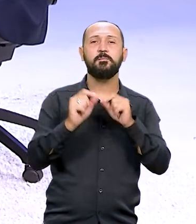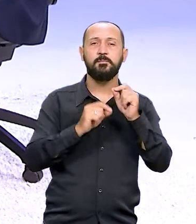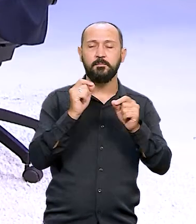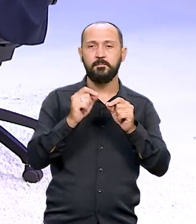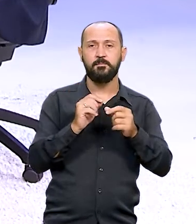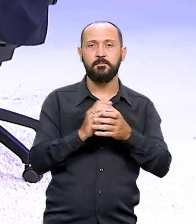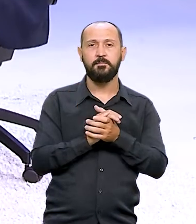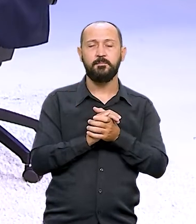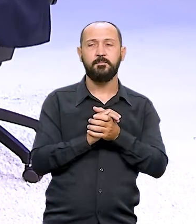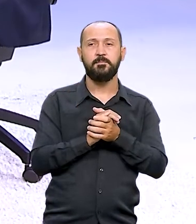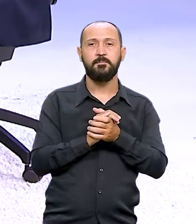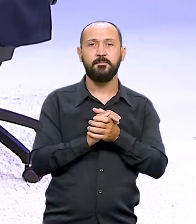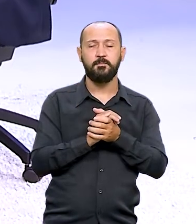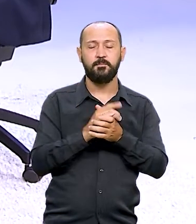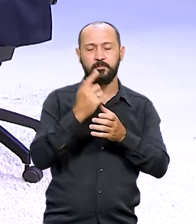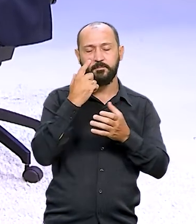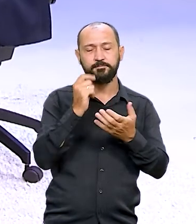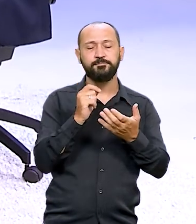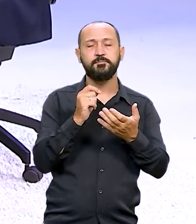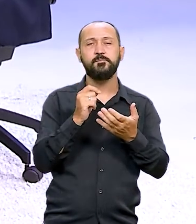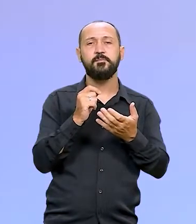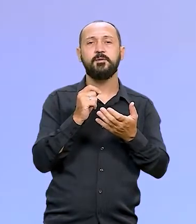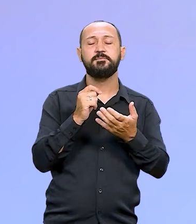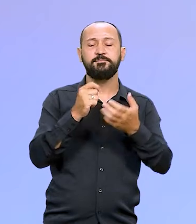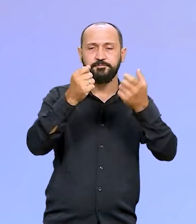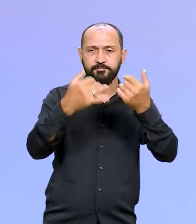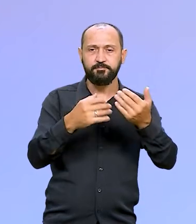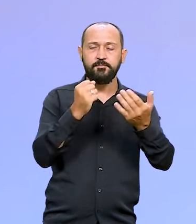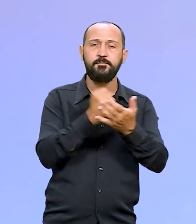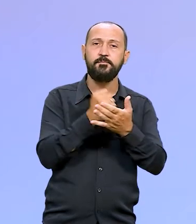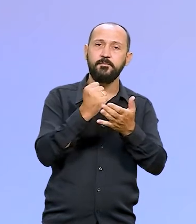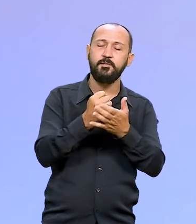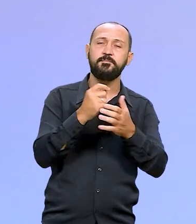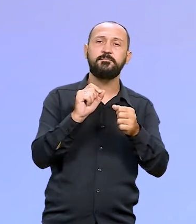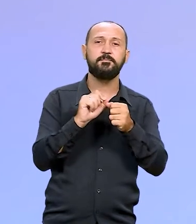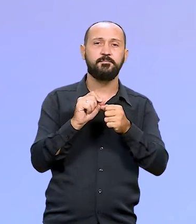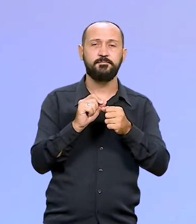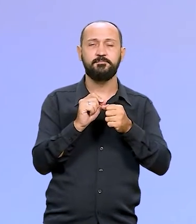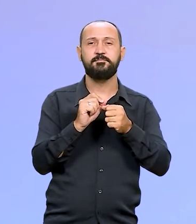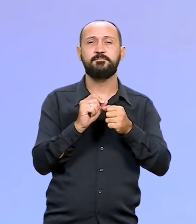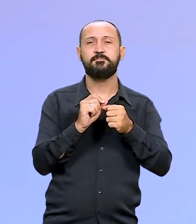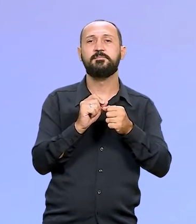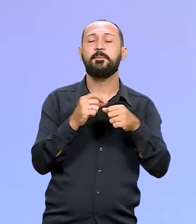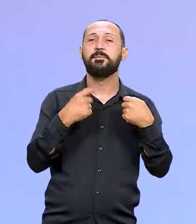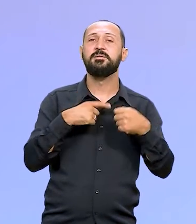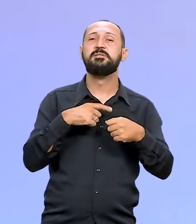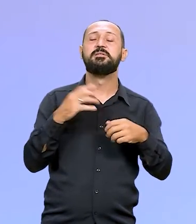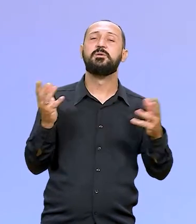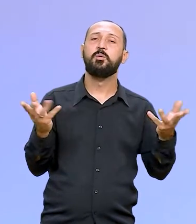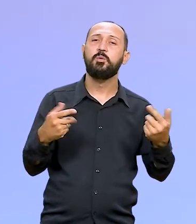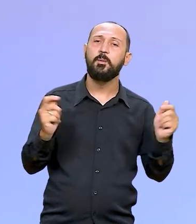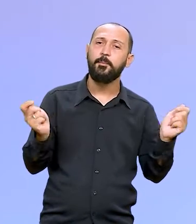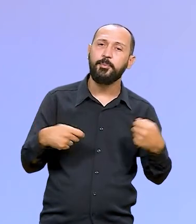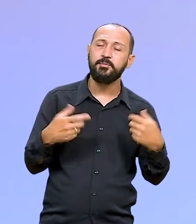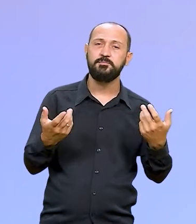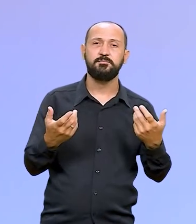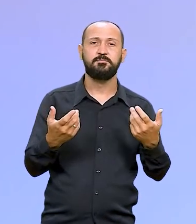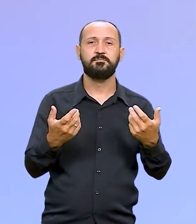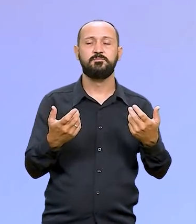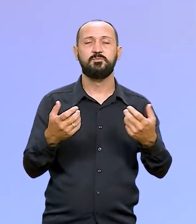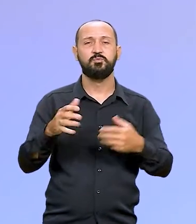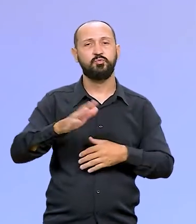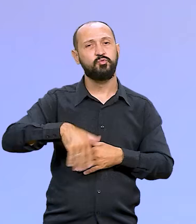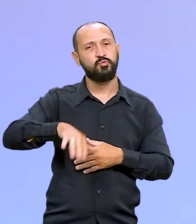que acontece? O negócio, de uma forma de um contrato, né? A gente fala que ele tem a validade, que ele é feito, tem a validade e tem que ser eficaz, ele tem que